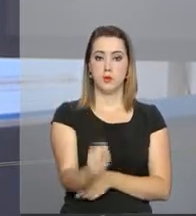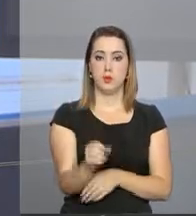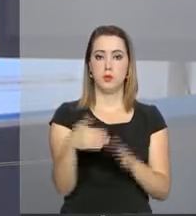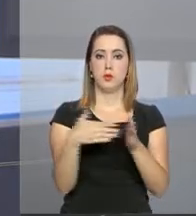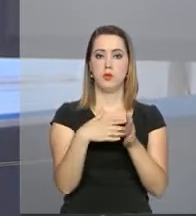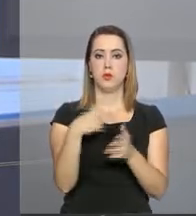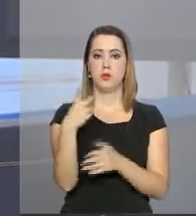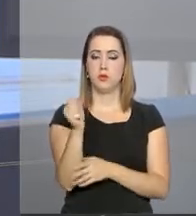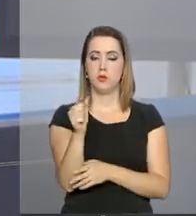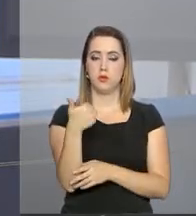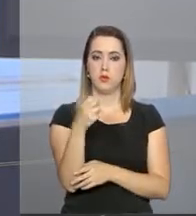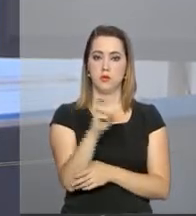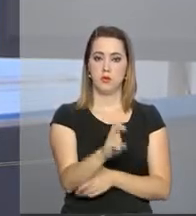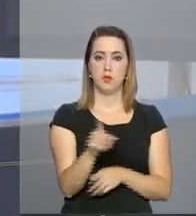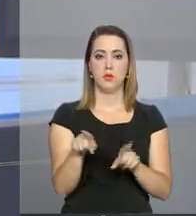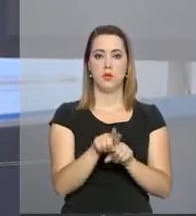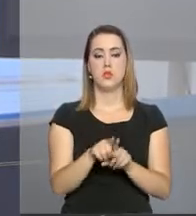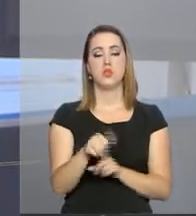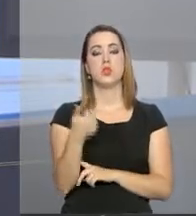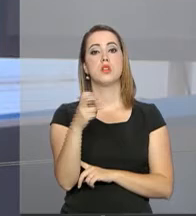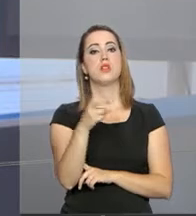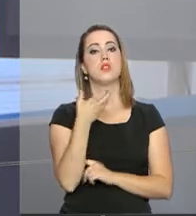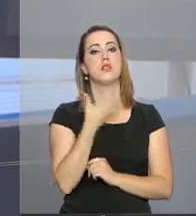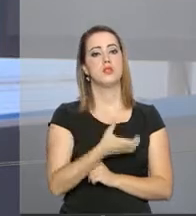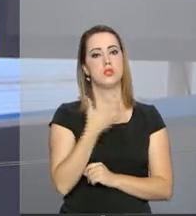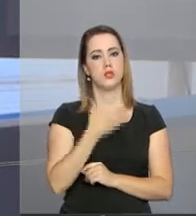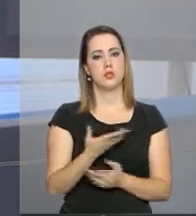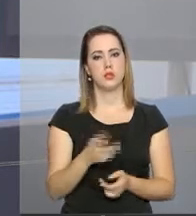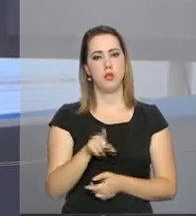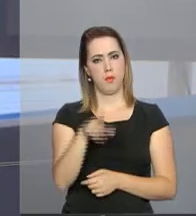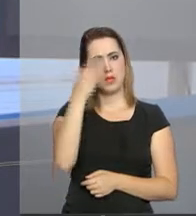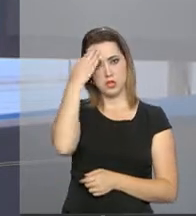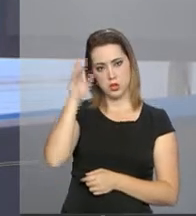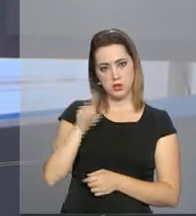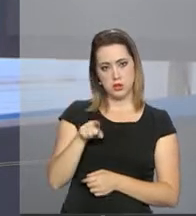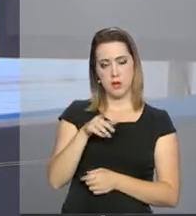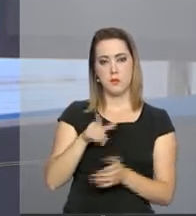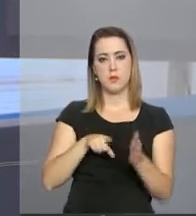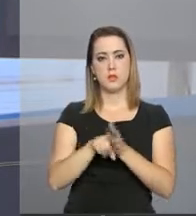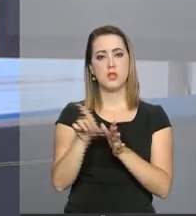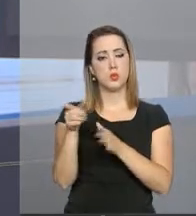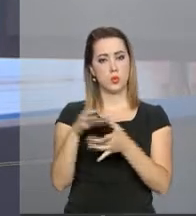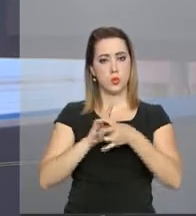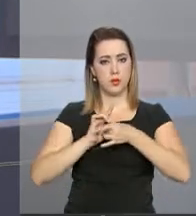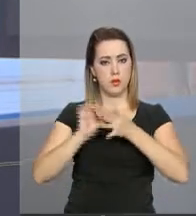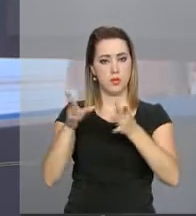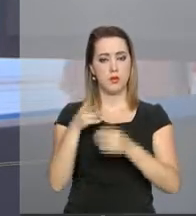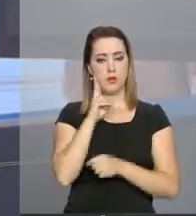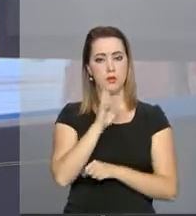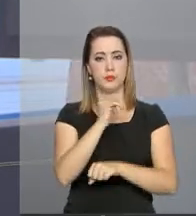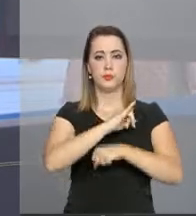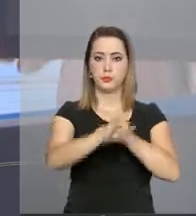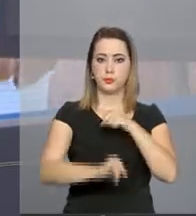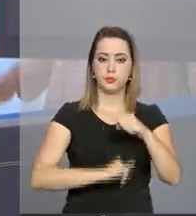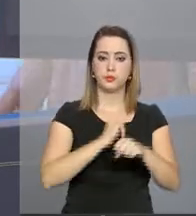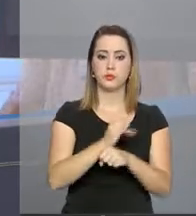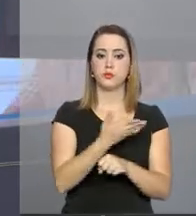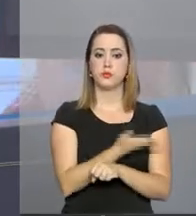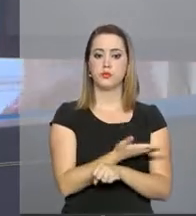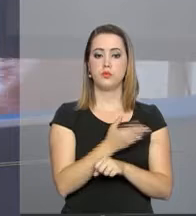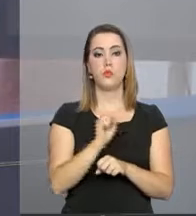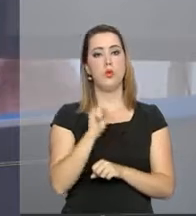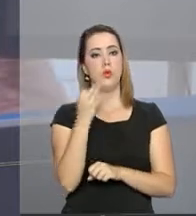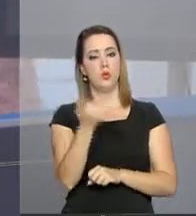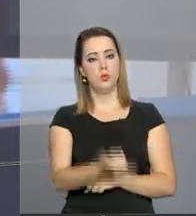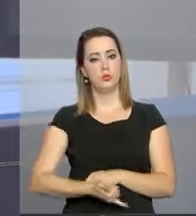na conta bancária no dia 15 de dezembro. E para saber se você teve a declaração liberada, acesse a página da Receita Federal, que aparece aí na nossa